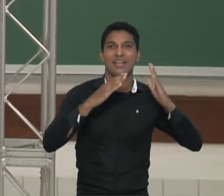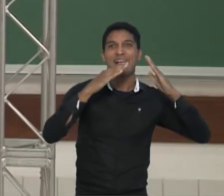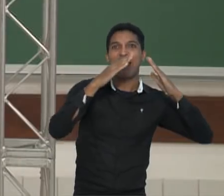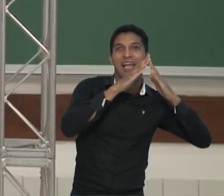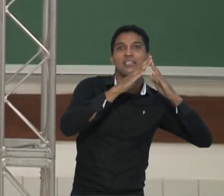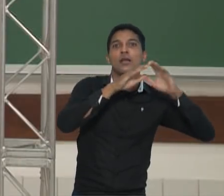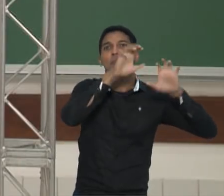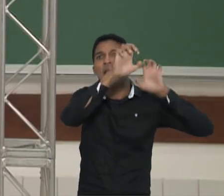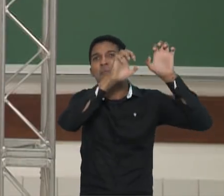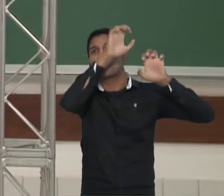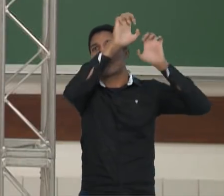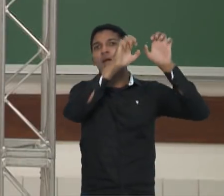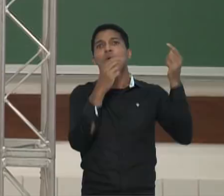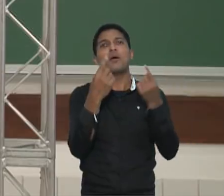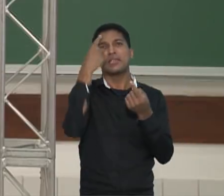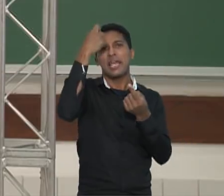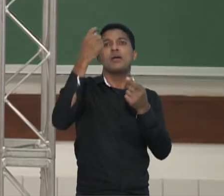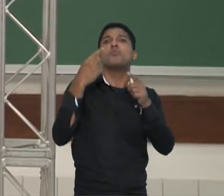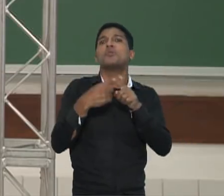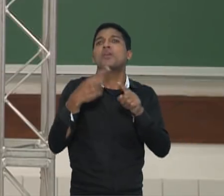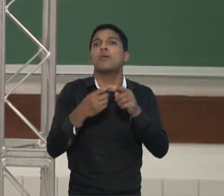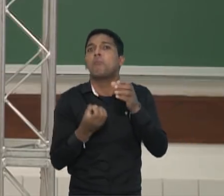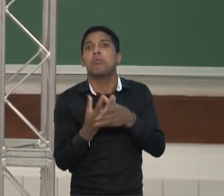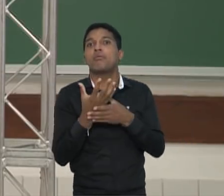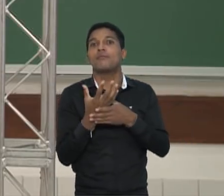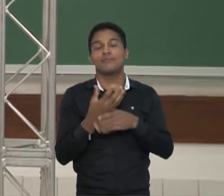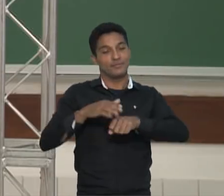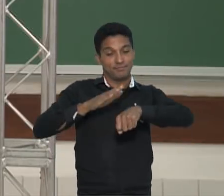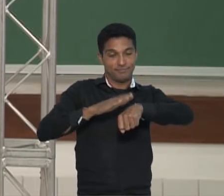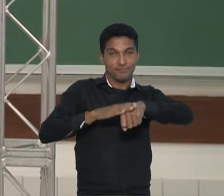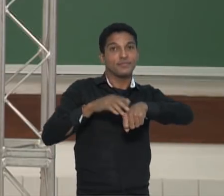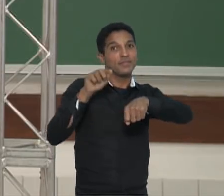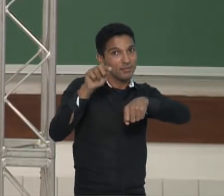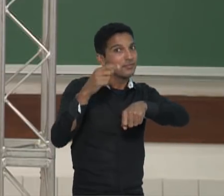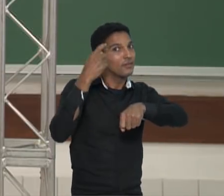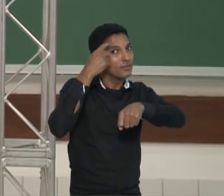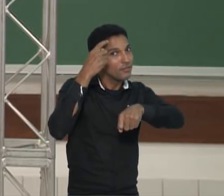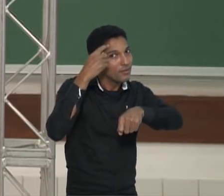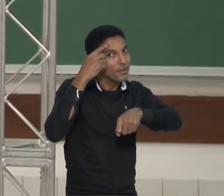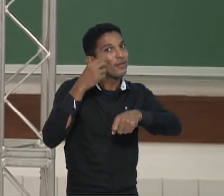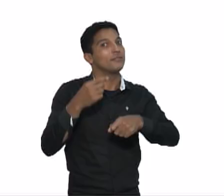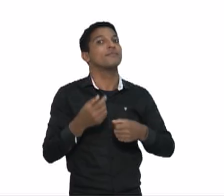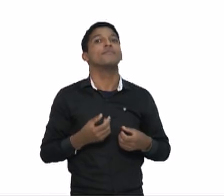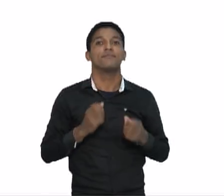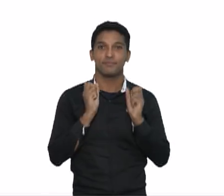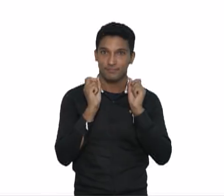bom? Vou dar um tempinho para vocês pensarem um pouquinho e daqui a pouco a gente volta com a resposta.